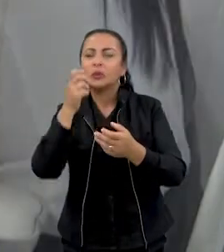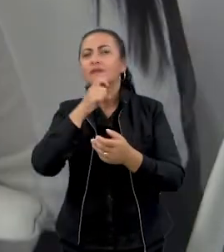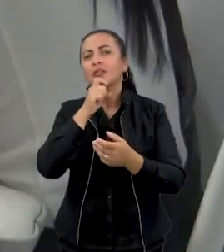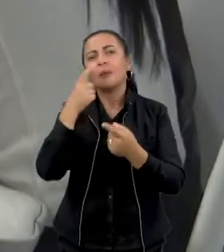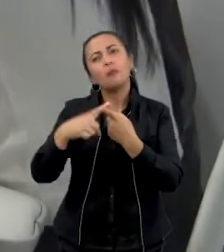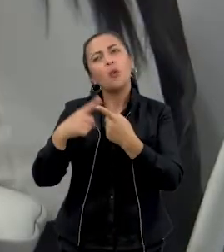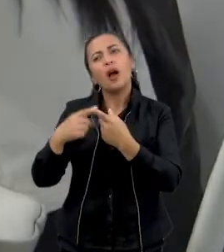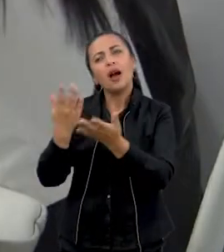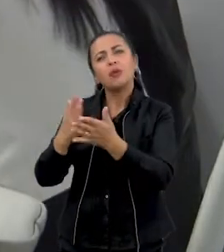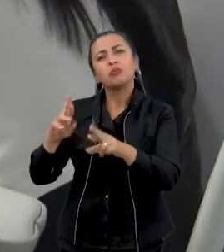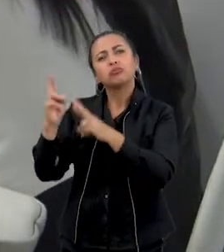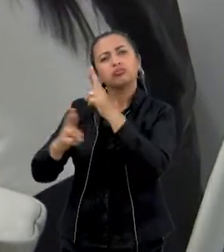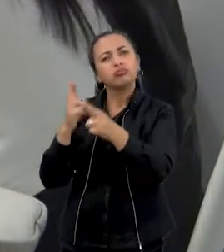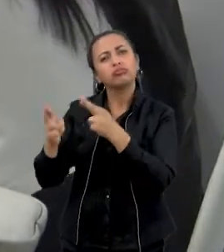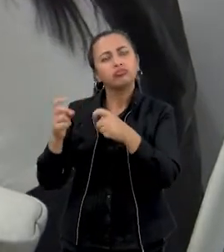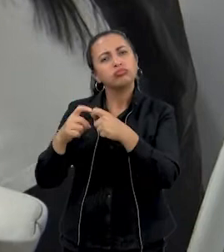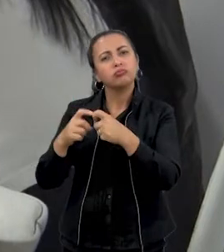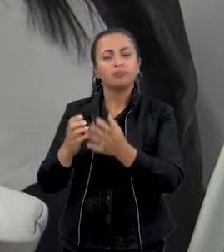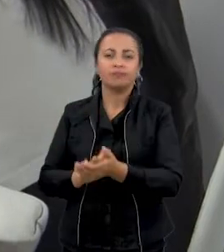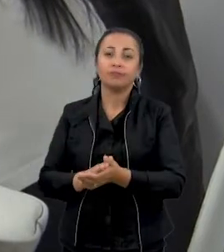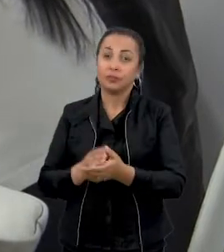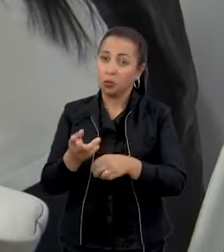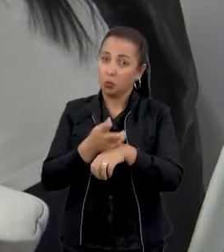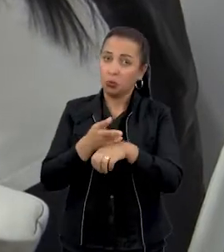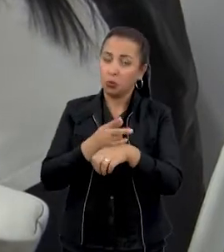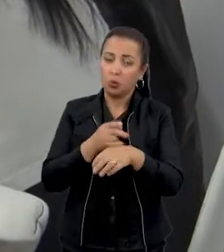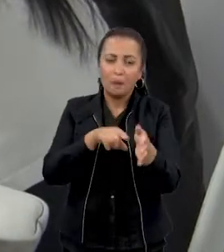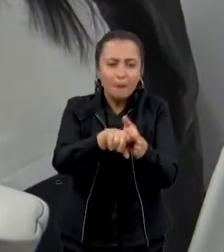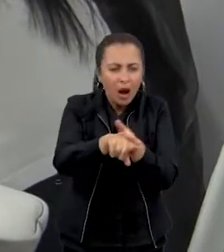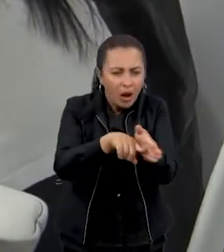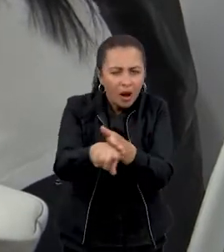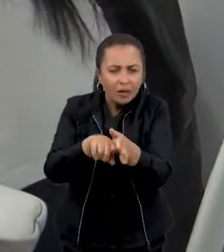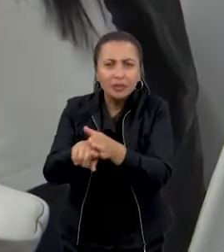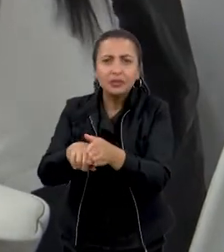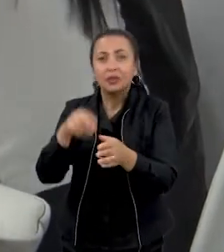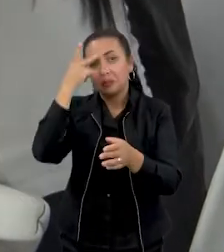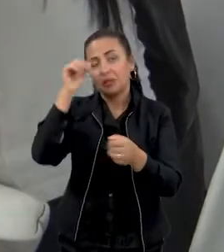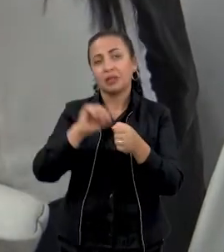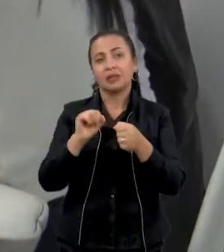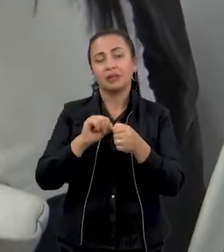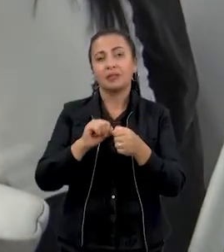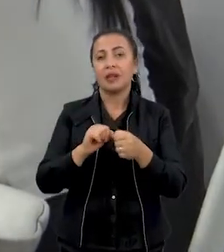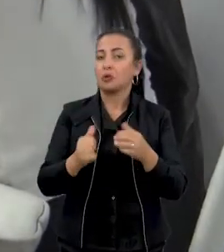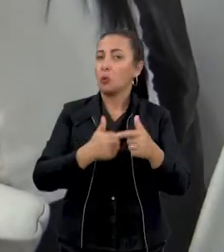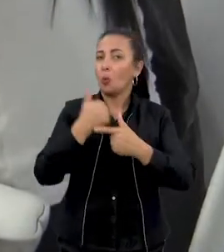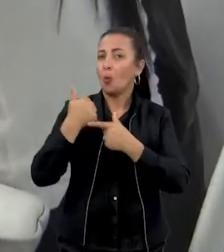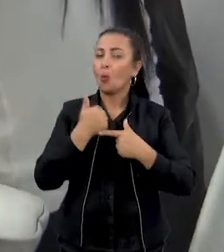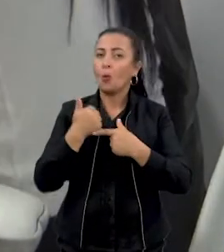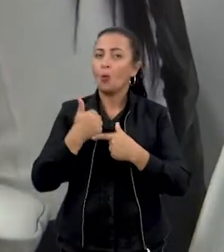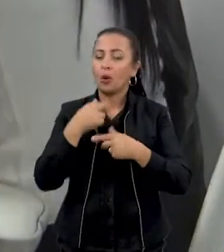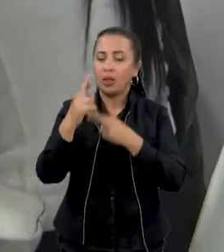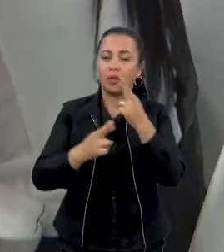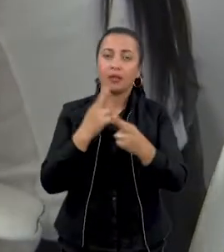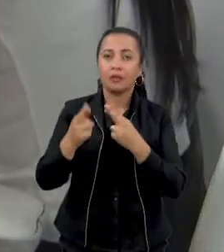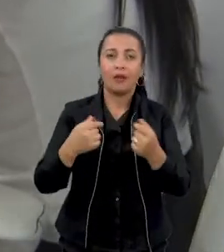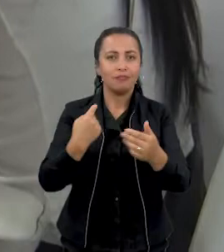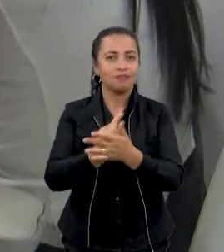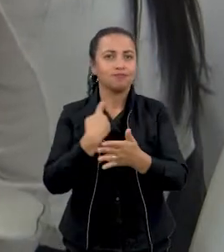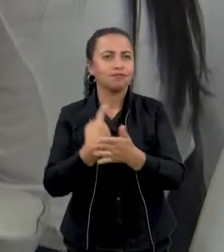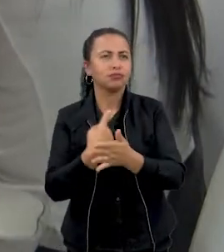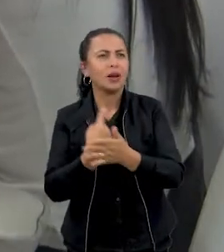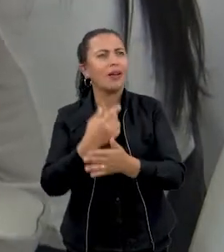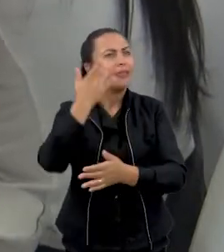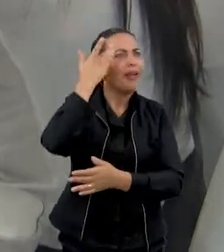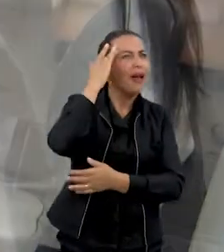E nisso eu tentei buscar o ponto-chave para que essa relação ela seja feita de maneira positiva. E aí eu